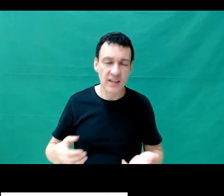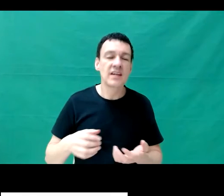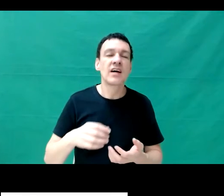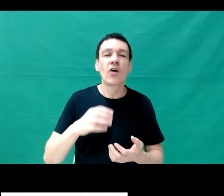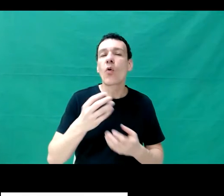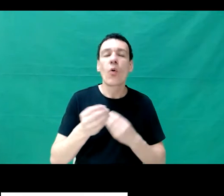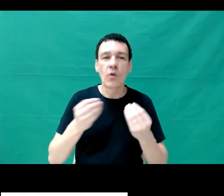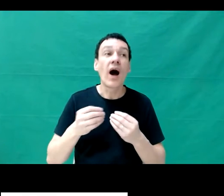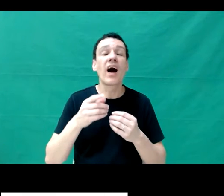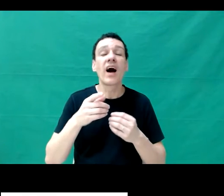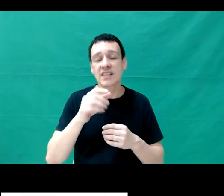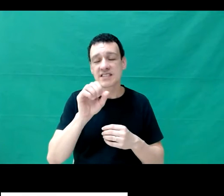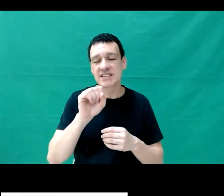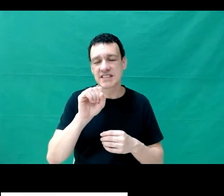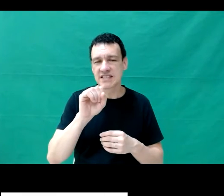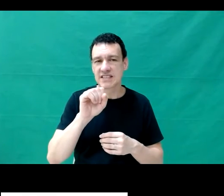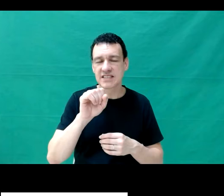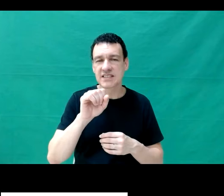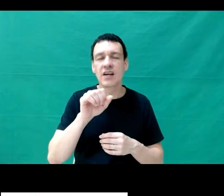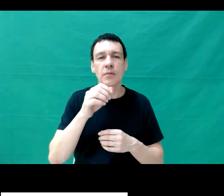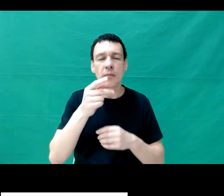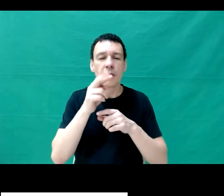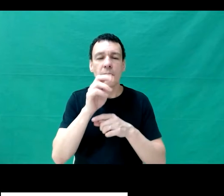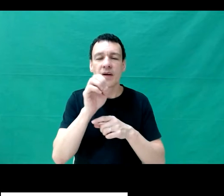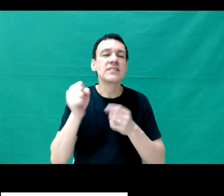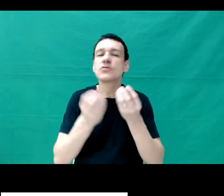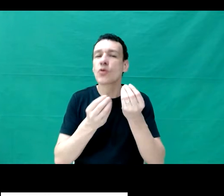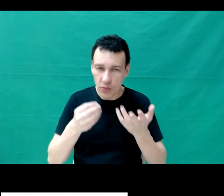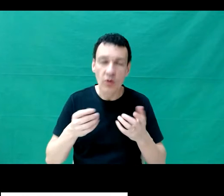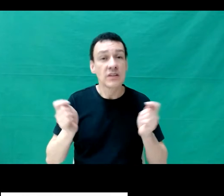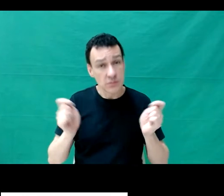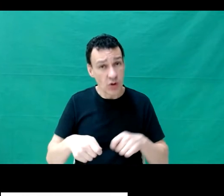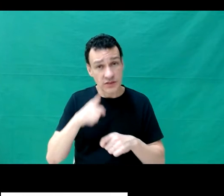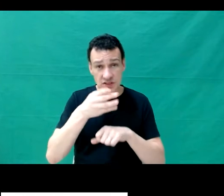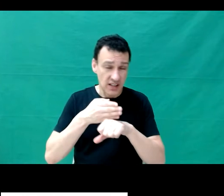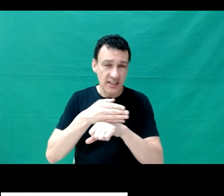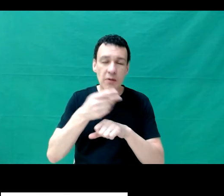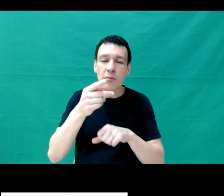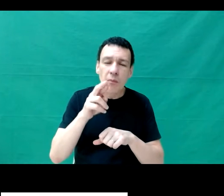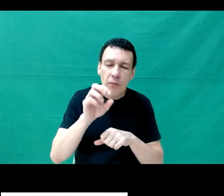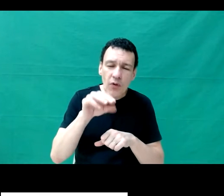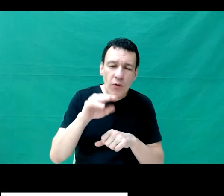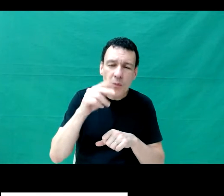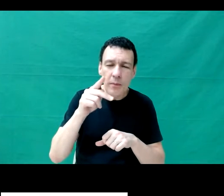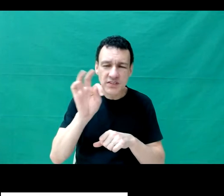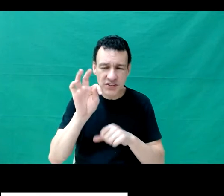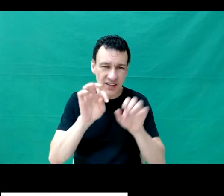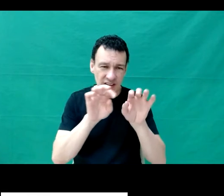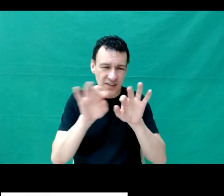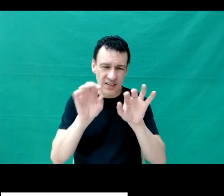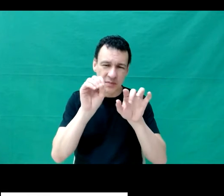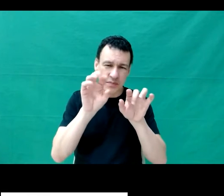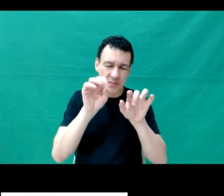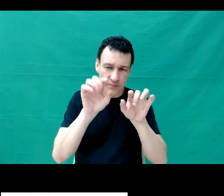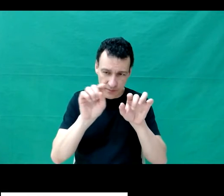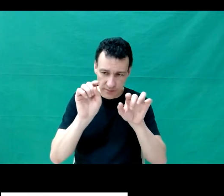tem 2 formas de rodar ele, você pode rodá-lo pelo prompt de comando, né, e setar os links que você quer e ele te gera um